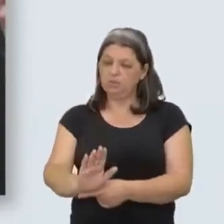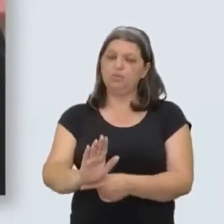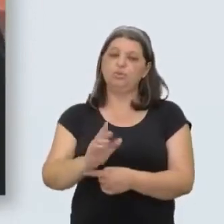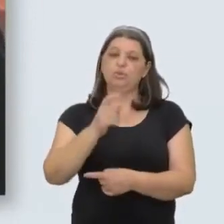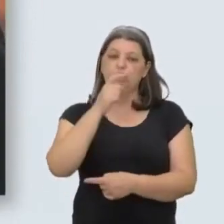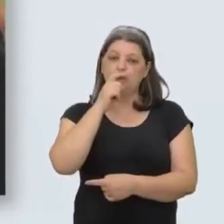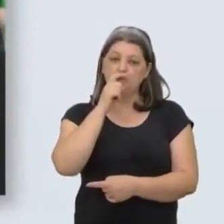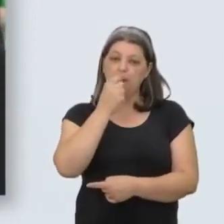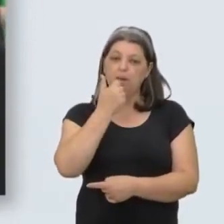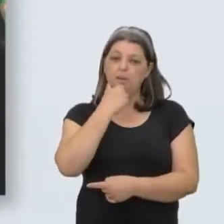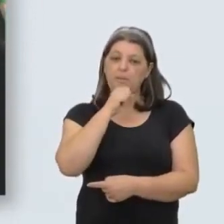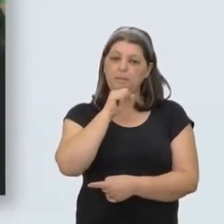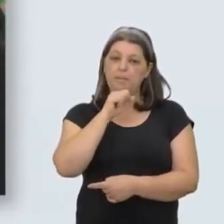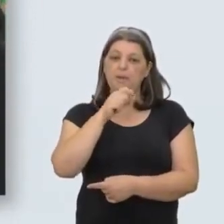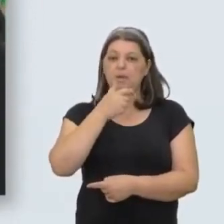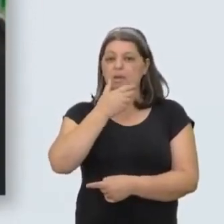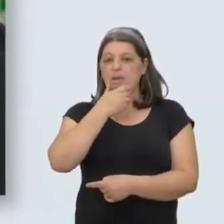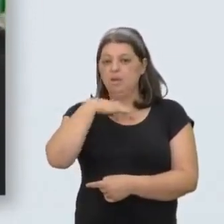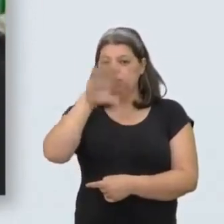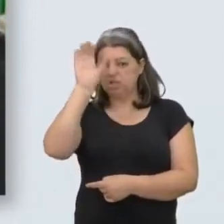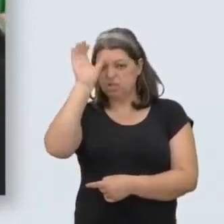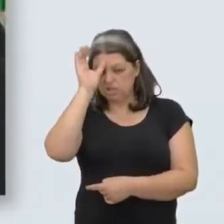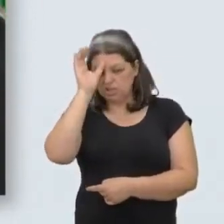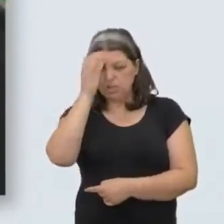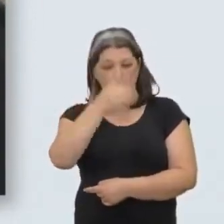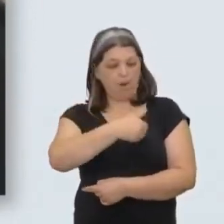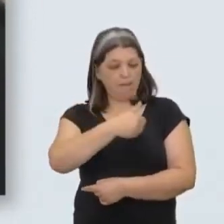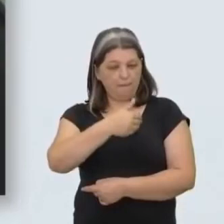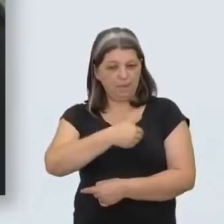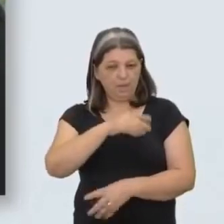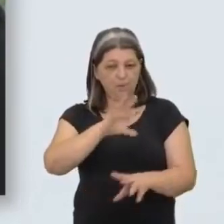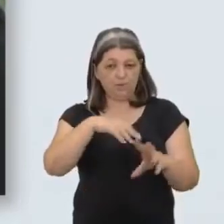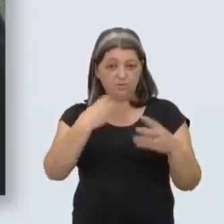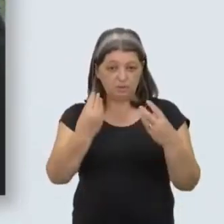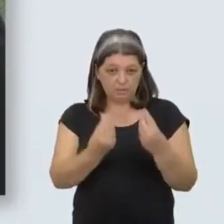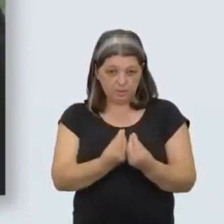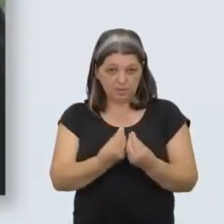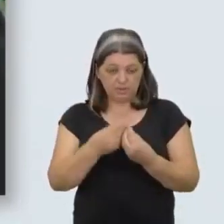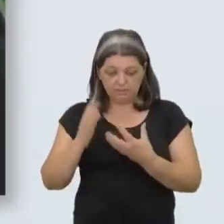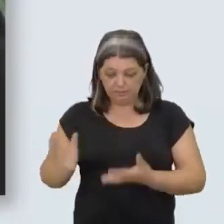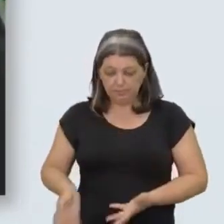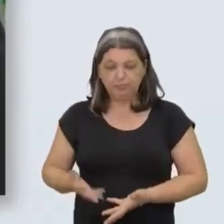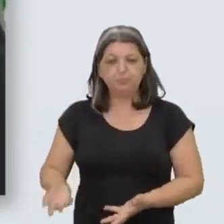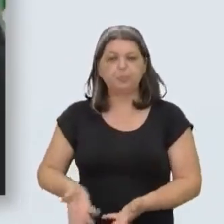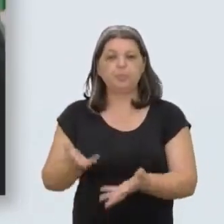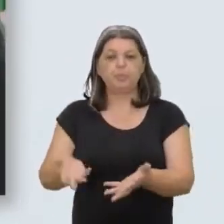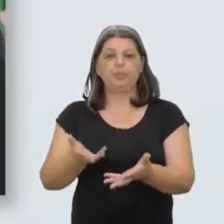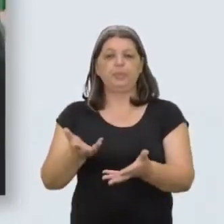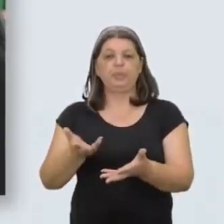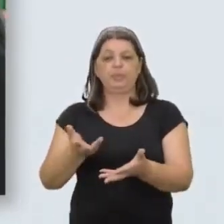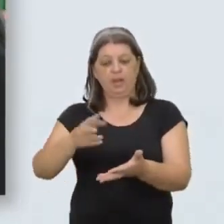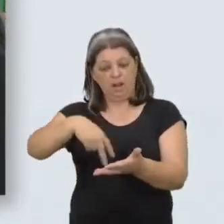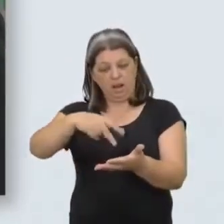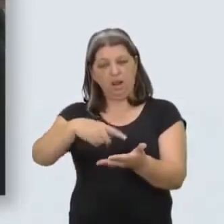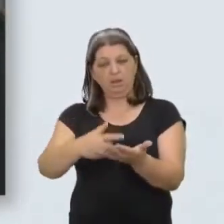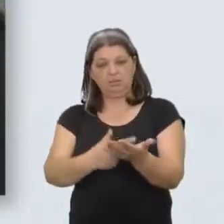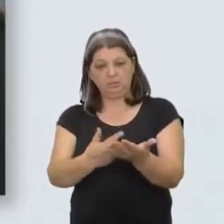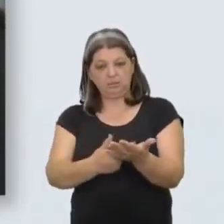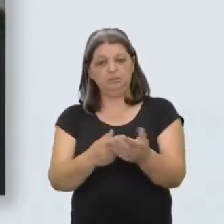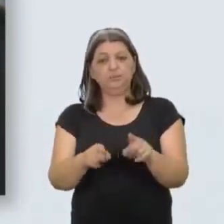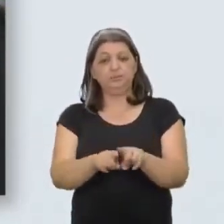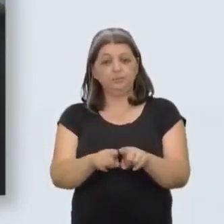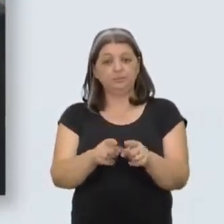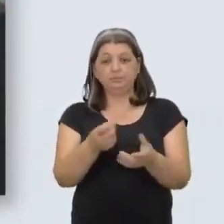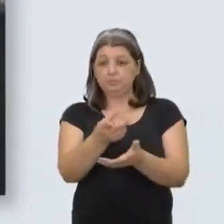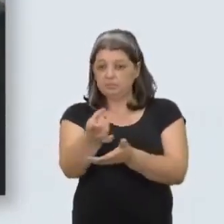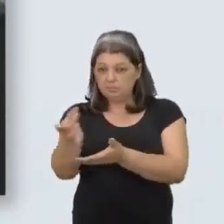da família, dos tios, dos amigos, o incentivo de ter mais livros à venda, entendeu?